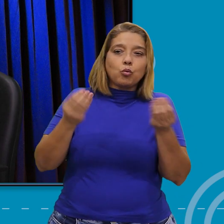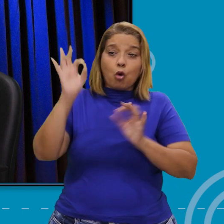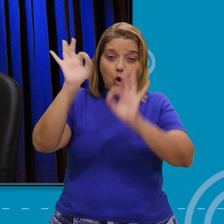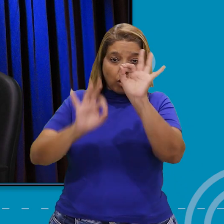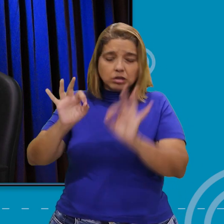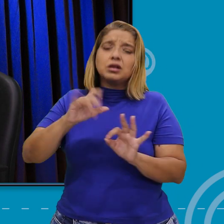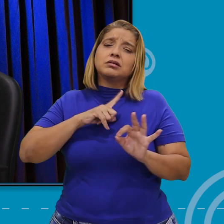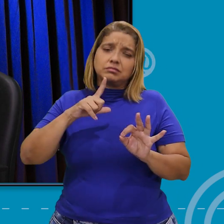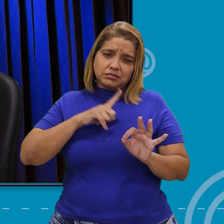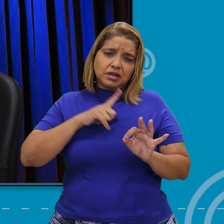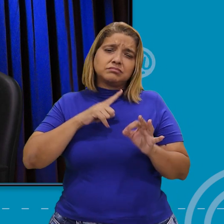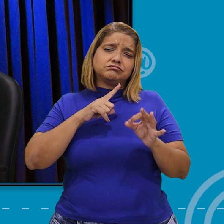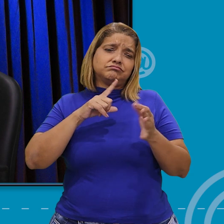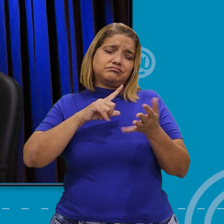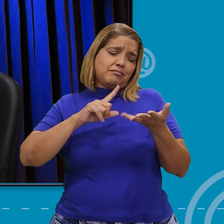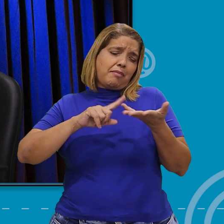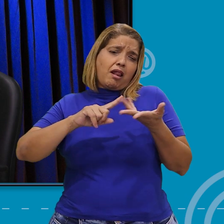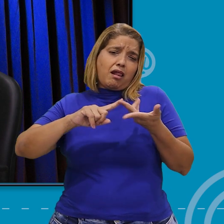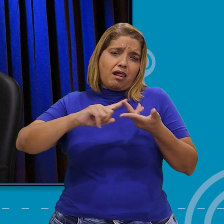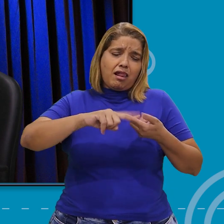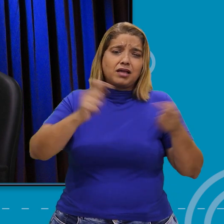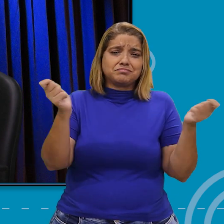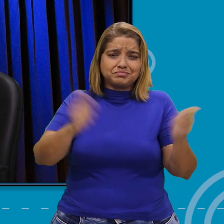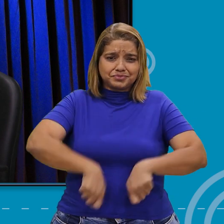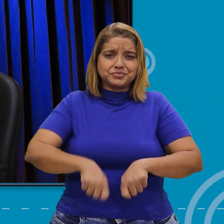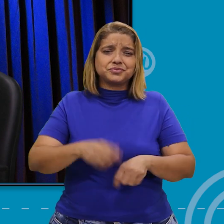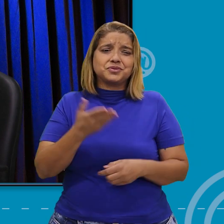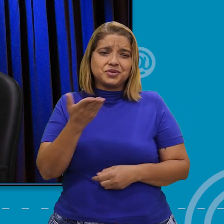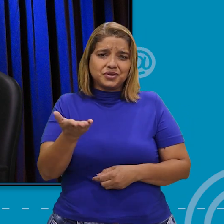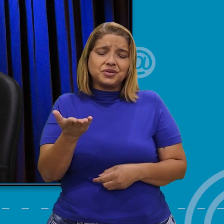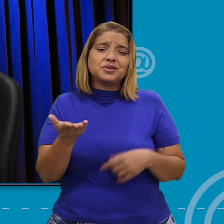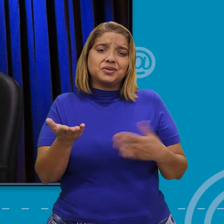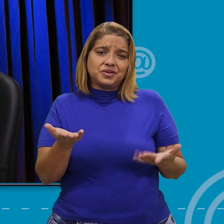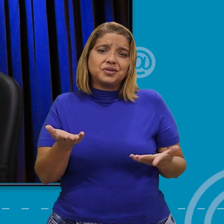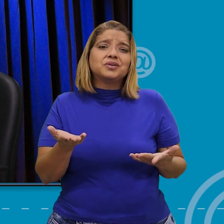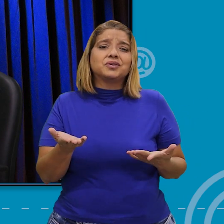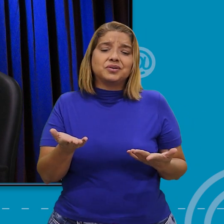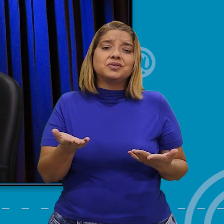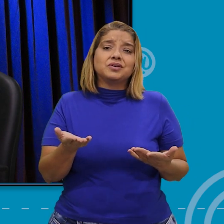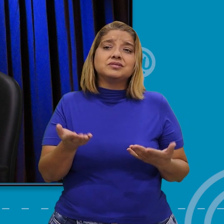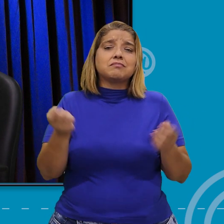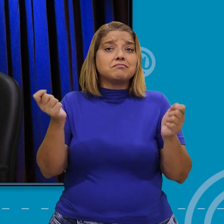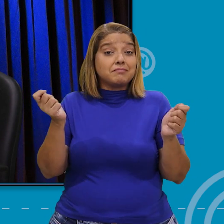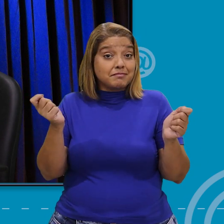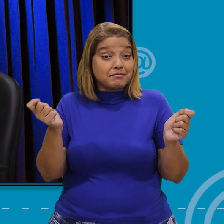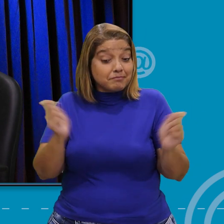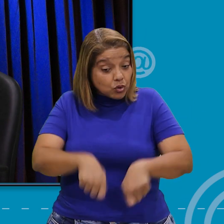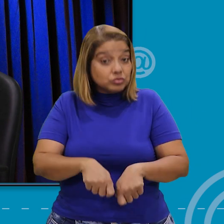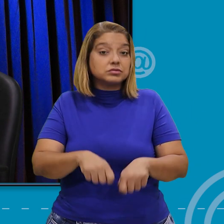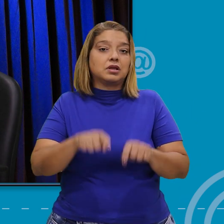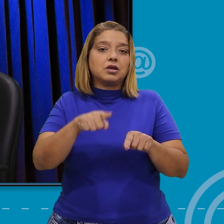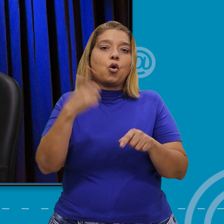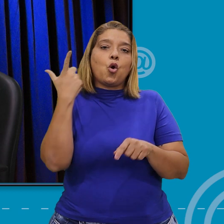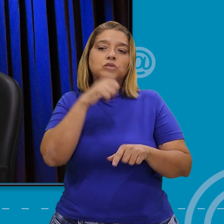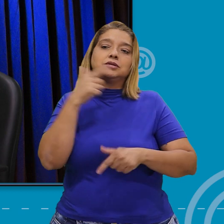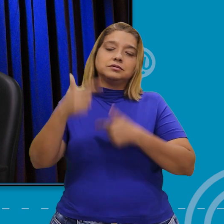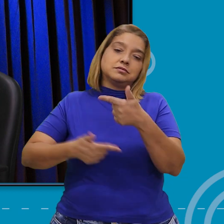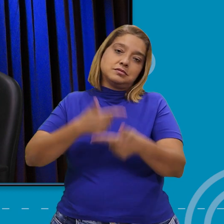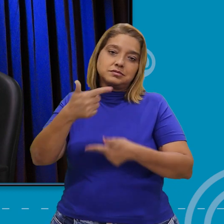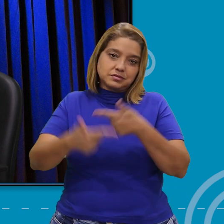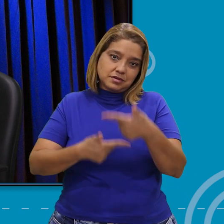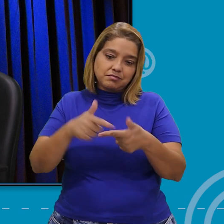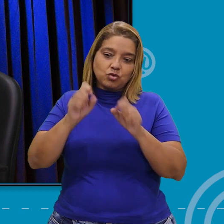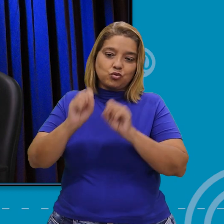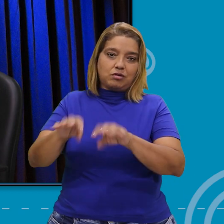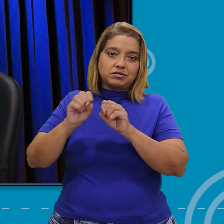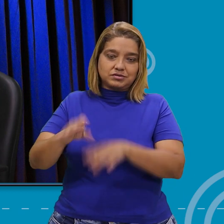para pensar, são muitas, e muitas mesmo, as potencialidades, as possibilidades, né, de se trabalhar a